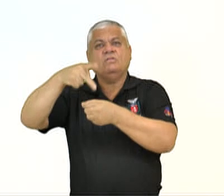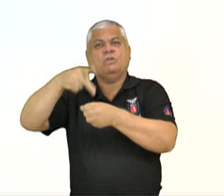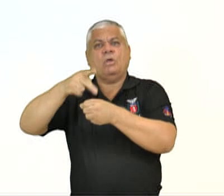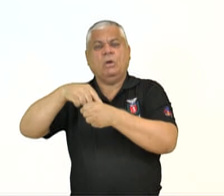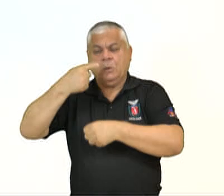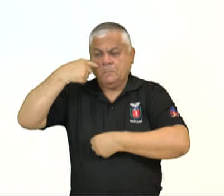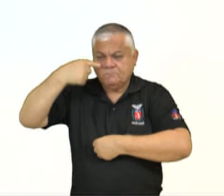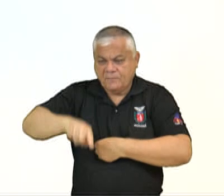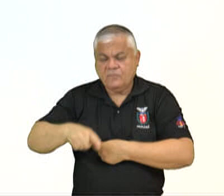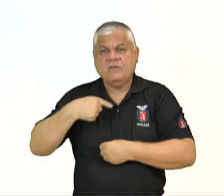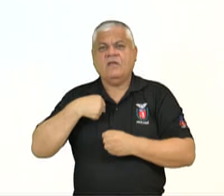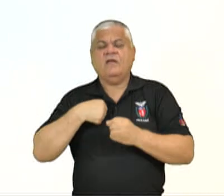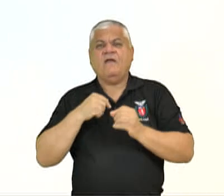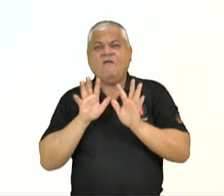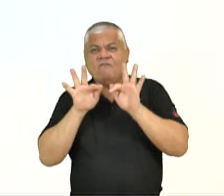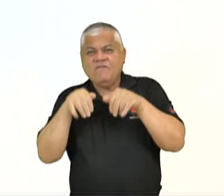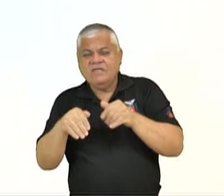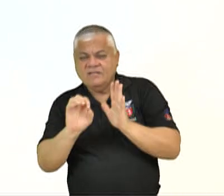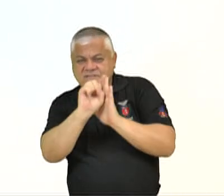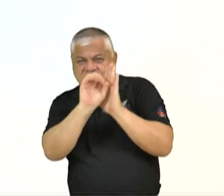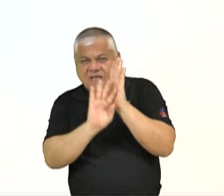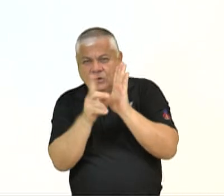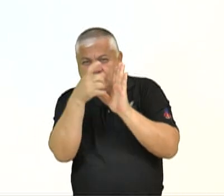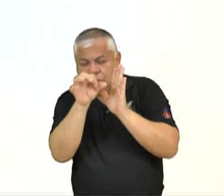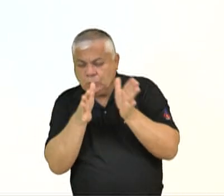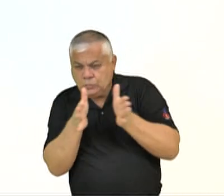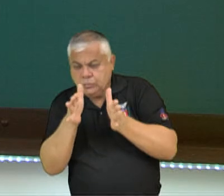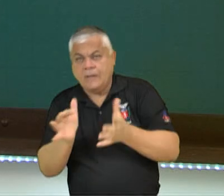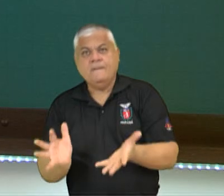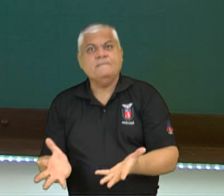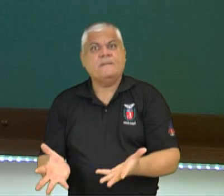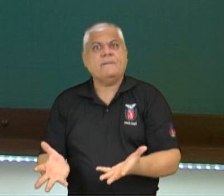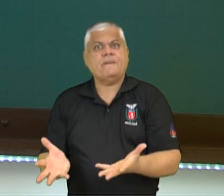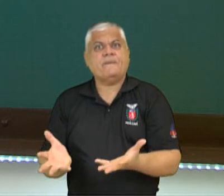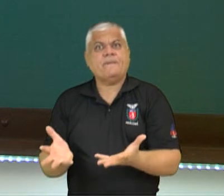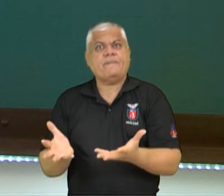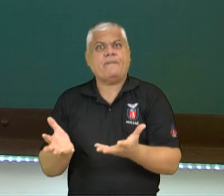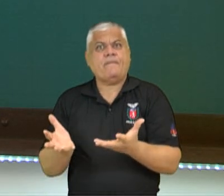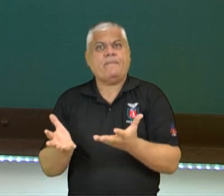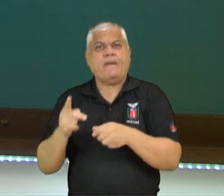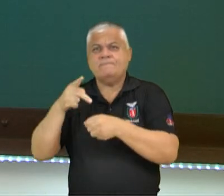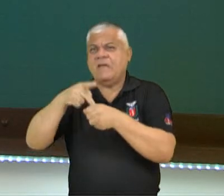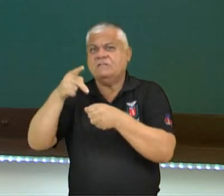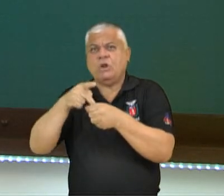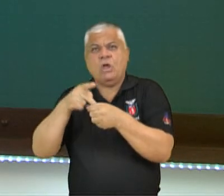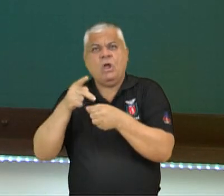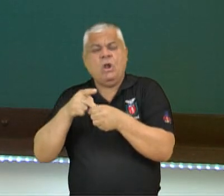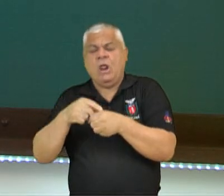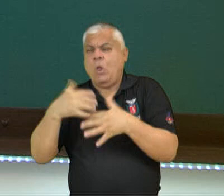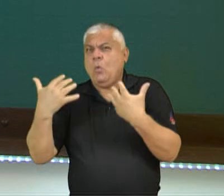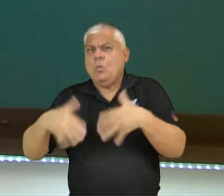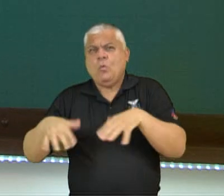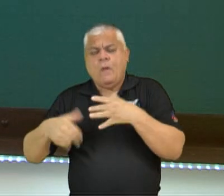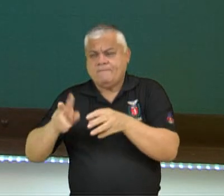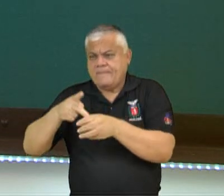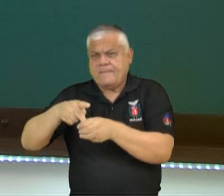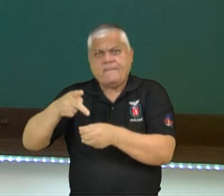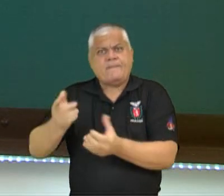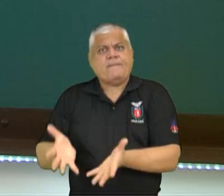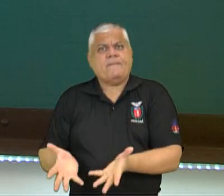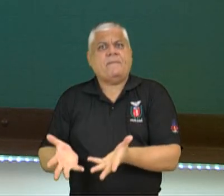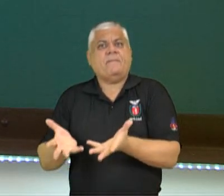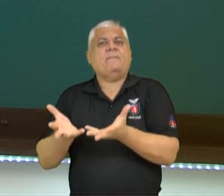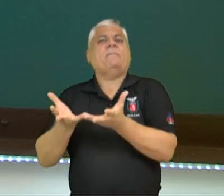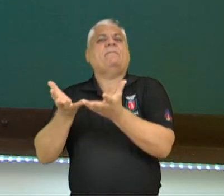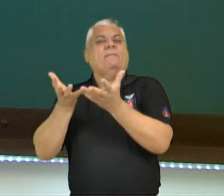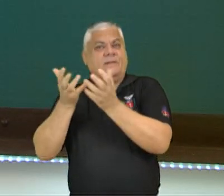do século XIX contribuiu para que os Estados Unidos, com muito petróleo, crescesse, ascendesse economicamente. Sabemos